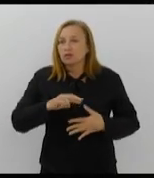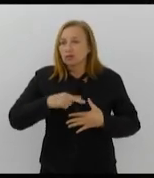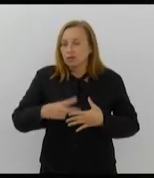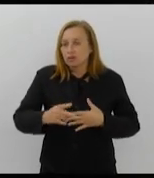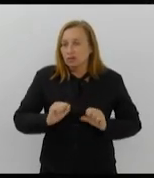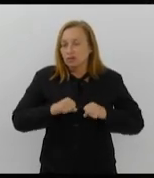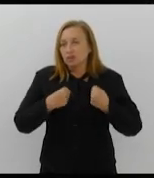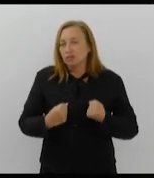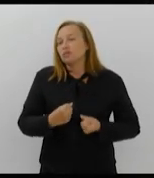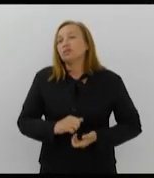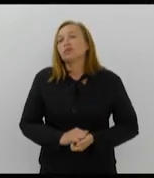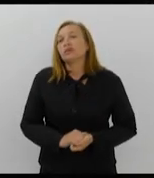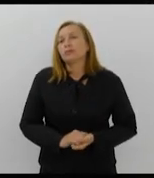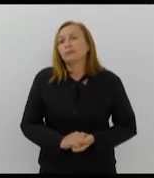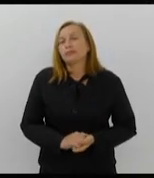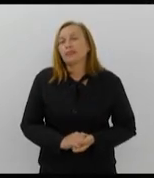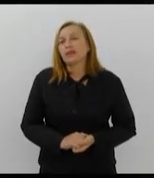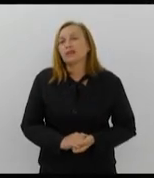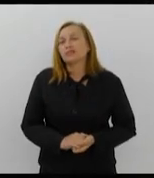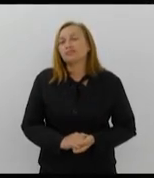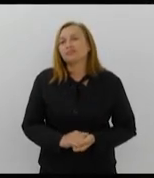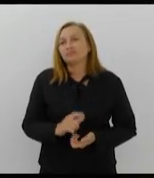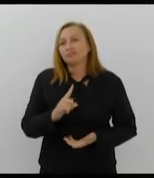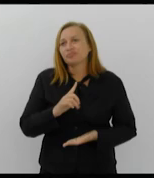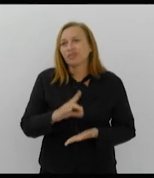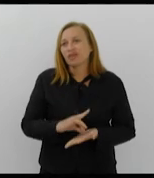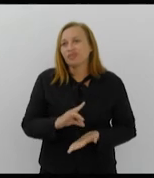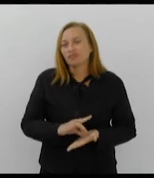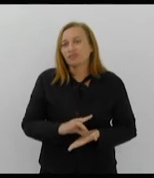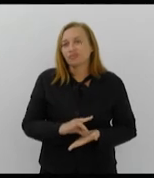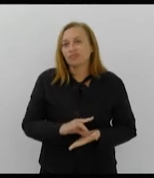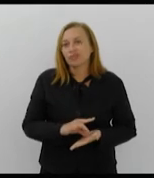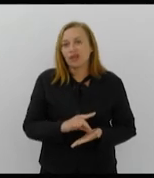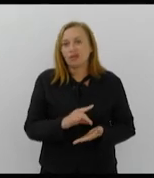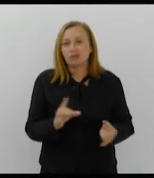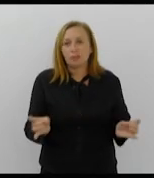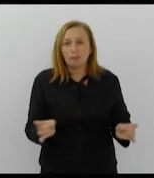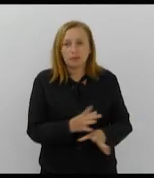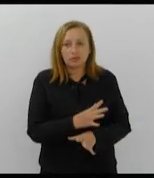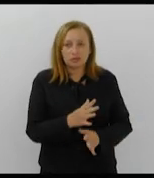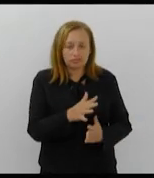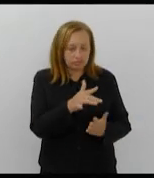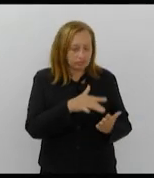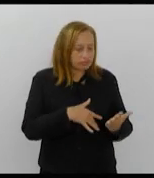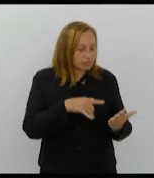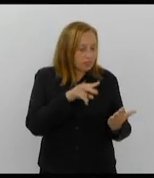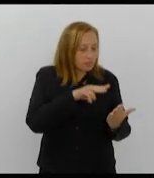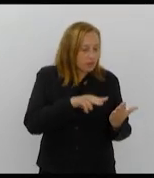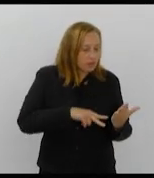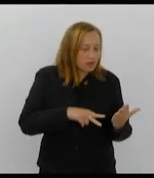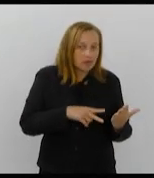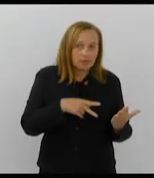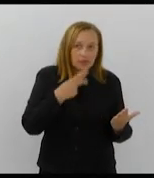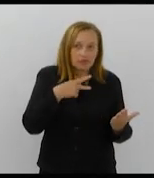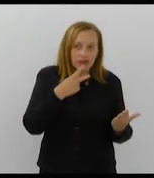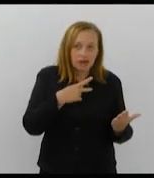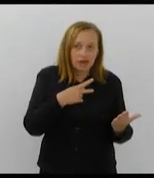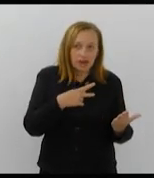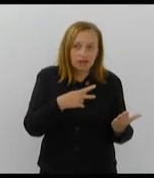esforço. Eu tinha, na verdade, aqui um discurso aqui pronto para falar, redigido pelo ChatGPT,